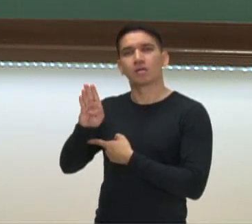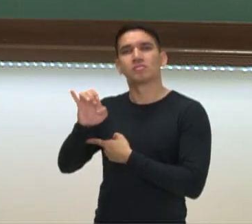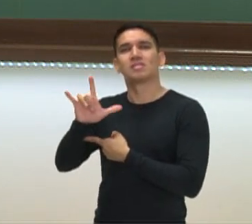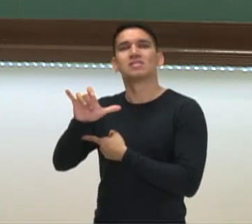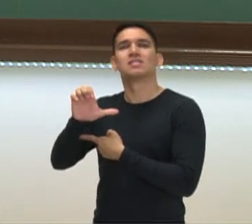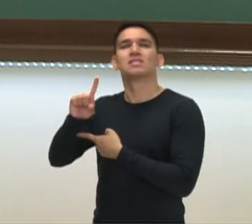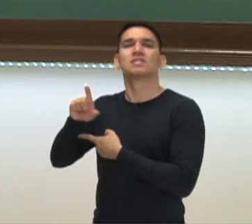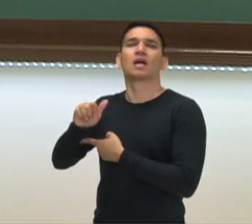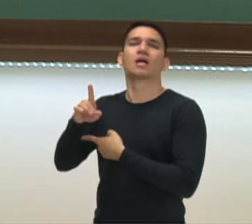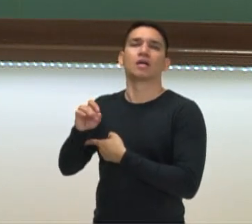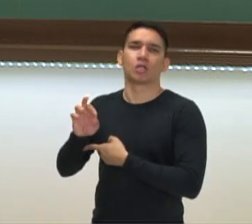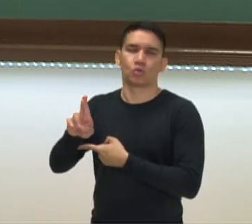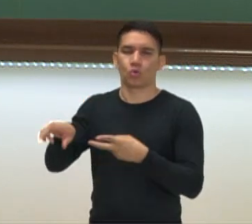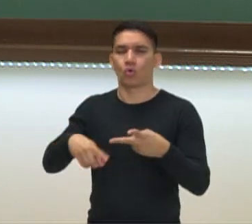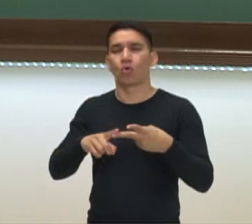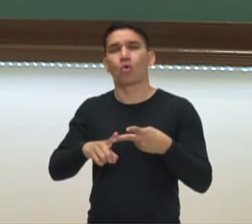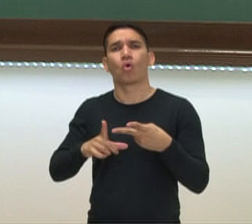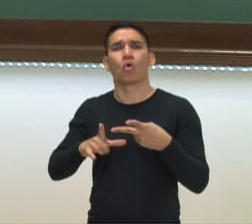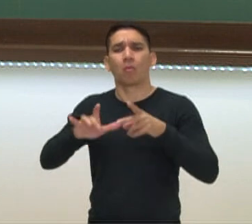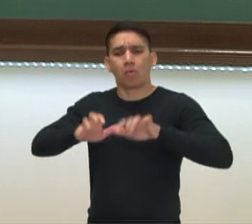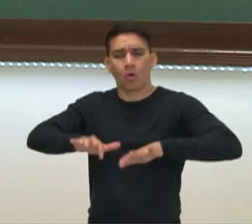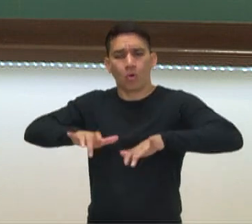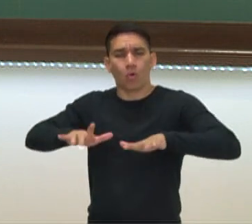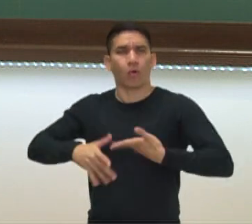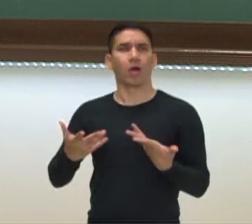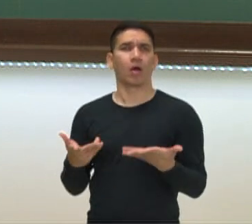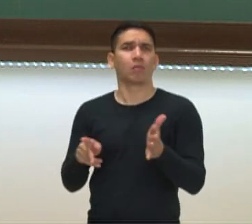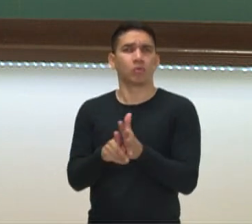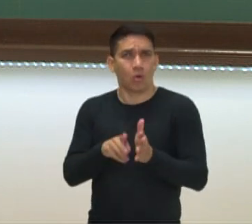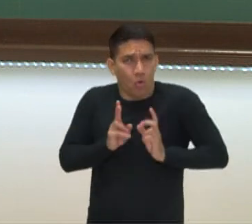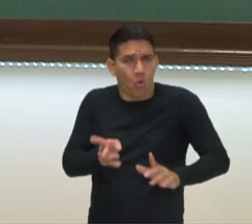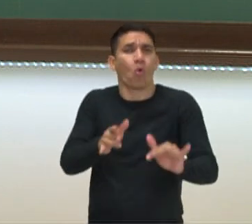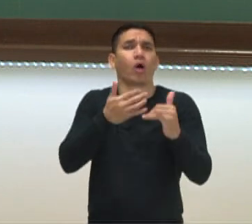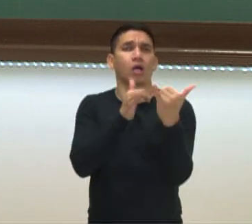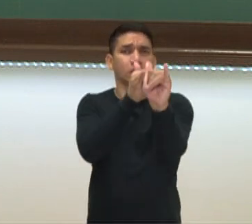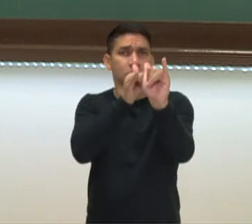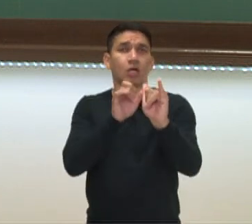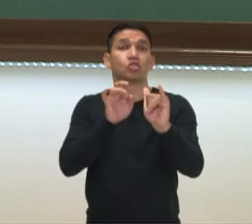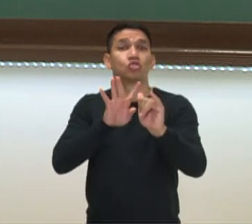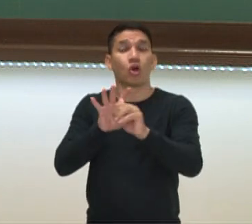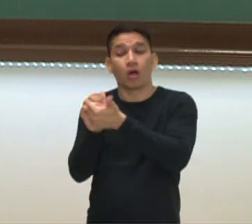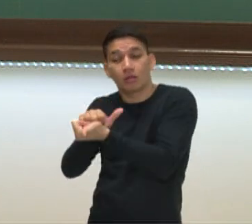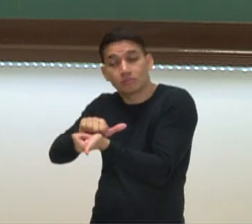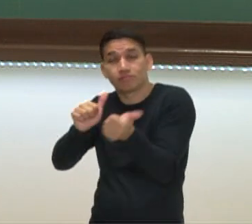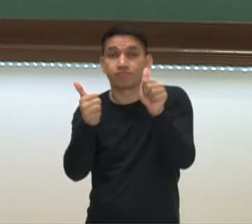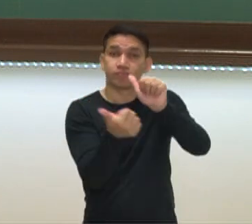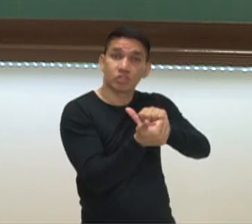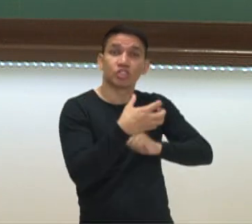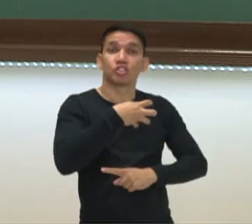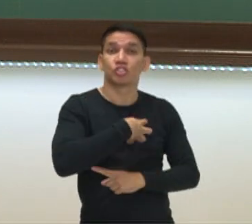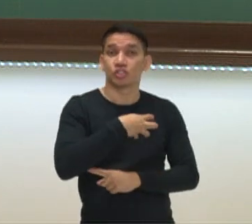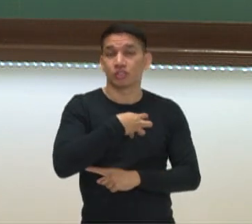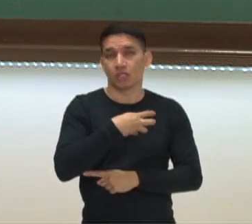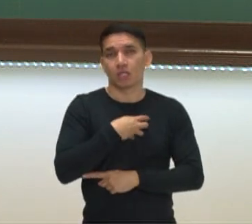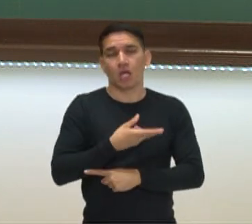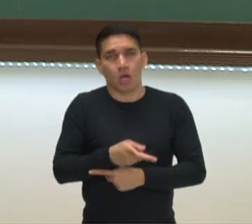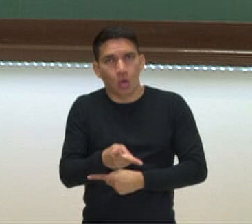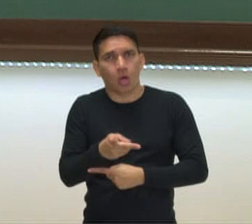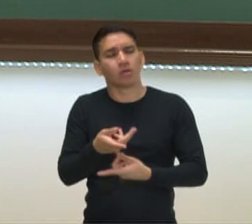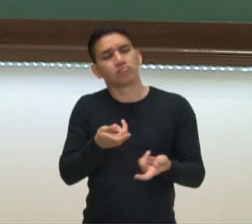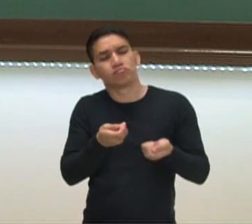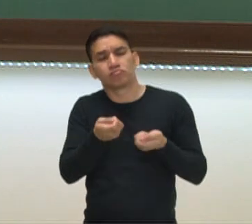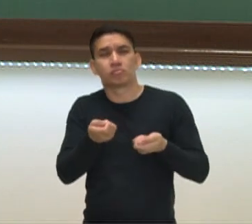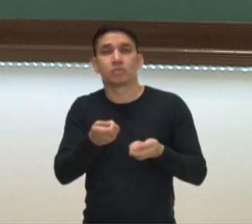de computadores. Você continua ainda usando energia elétrica no computador, só ela mudada de estado, né? Ela é trabalhada, ela